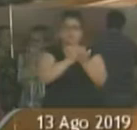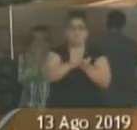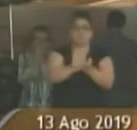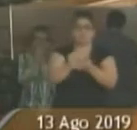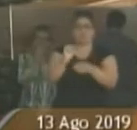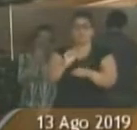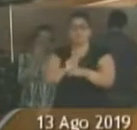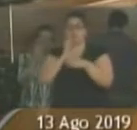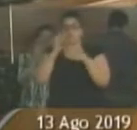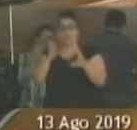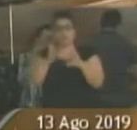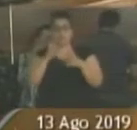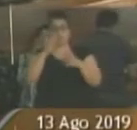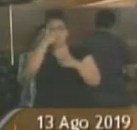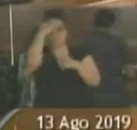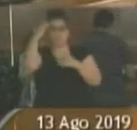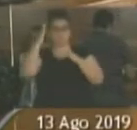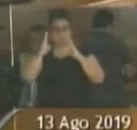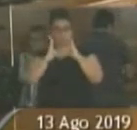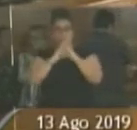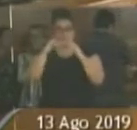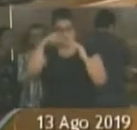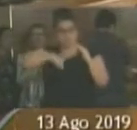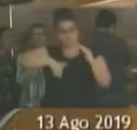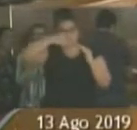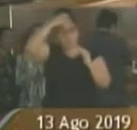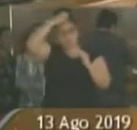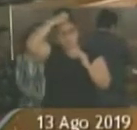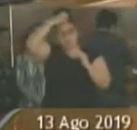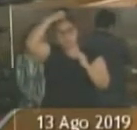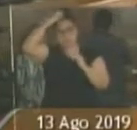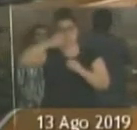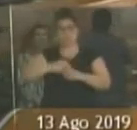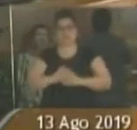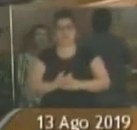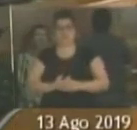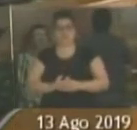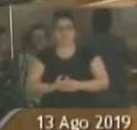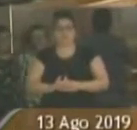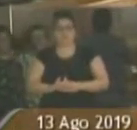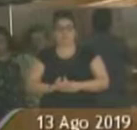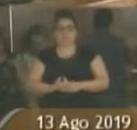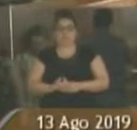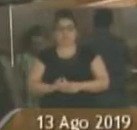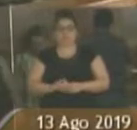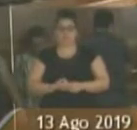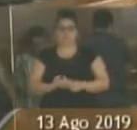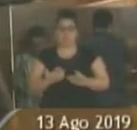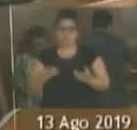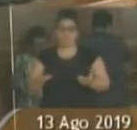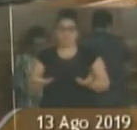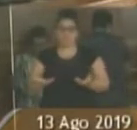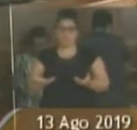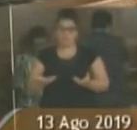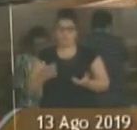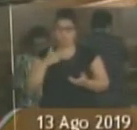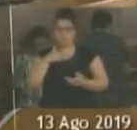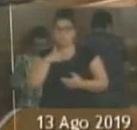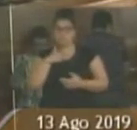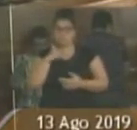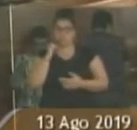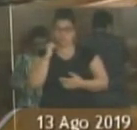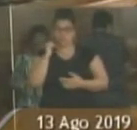para o morador, trabalhador de Angra dos Reis. Esse é outro ponto. Então, fica claro aqui, no meu